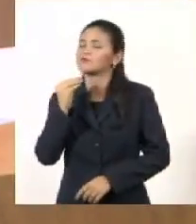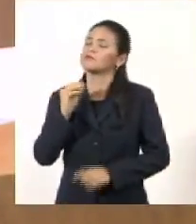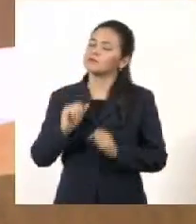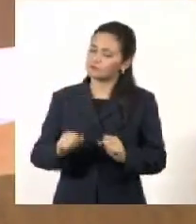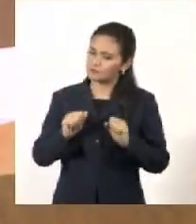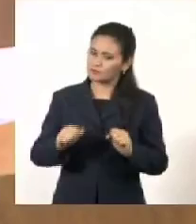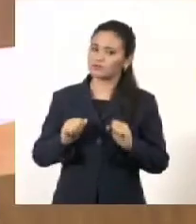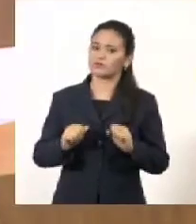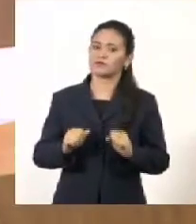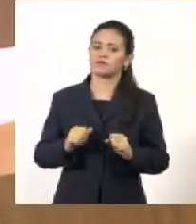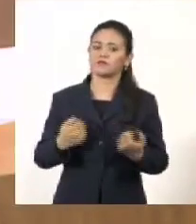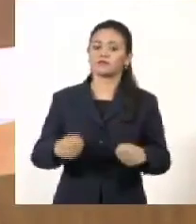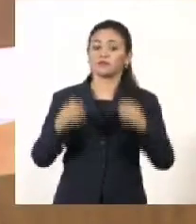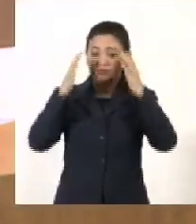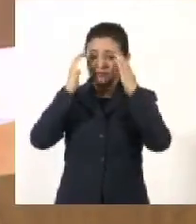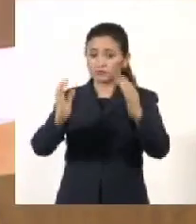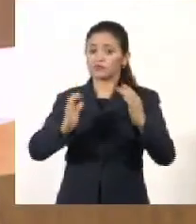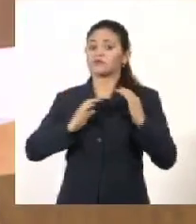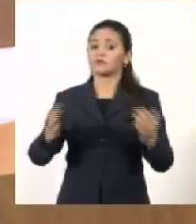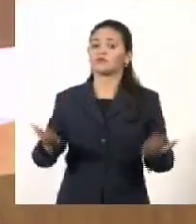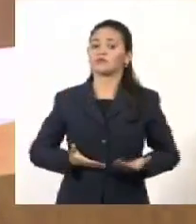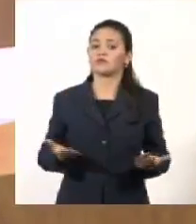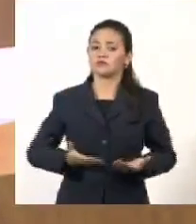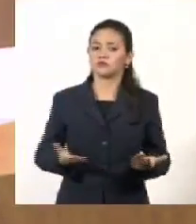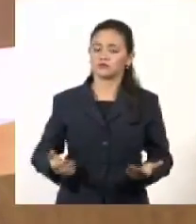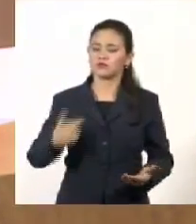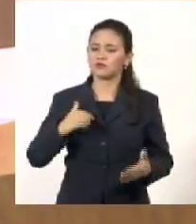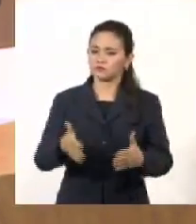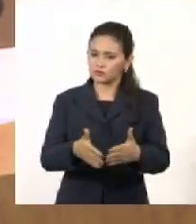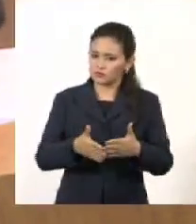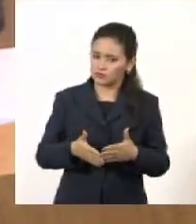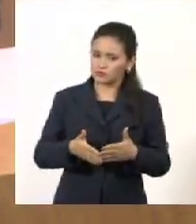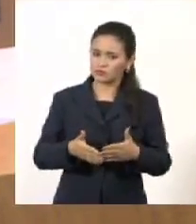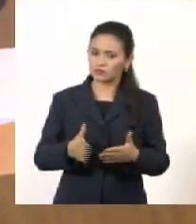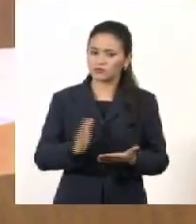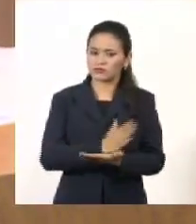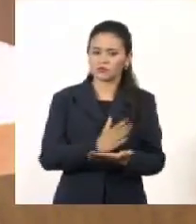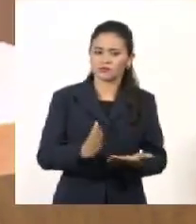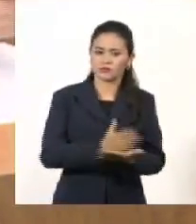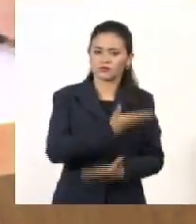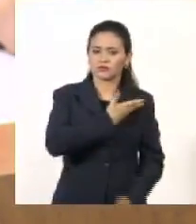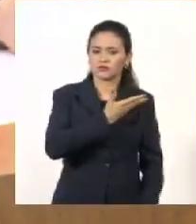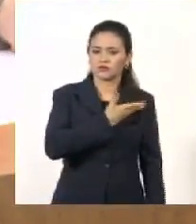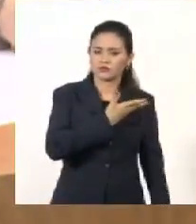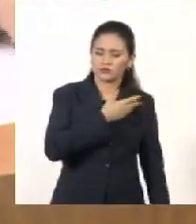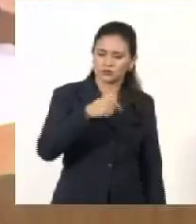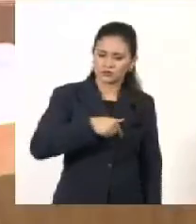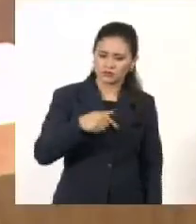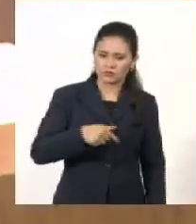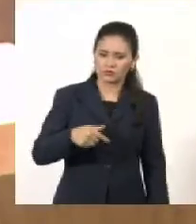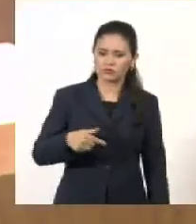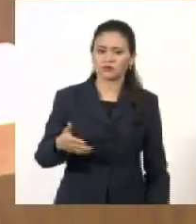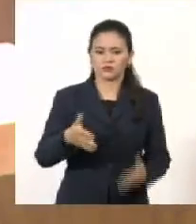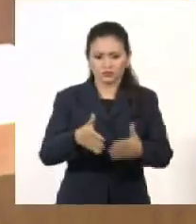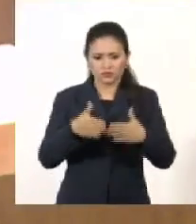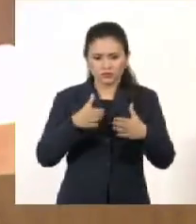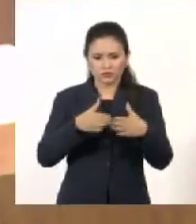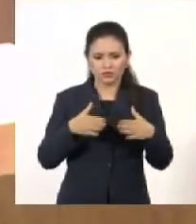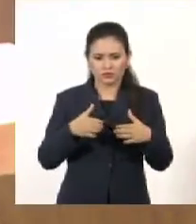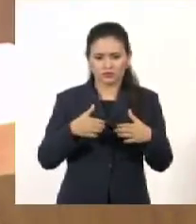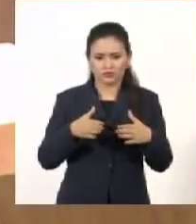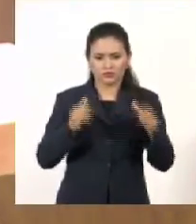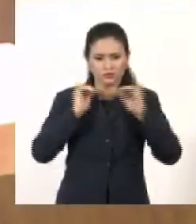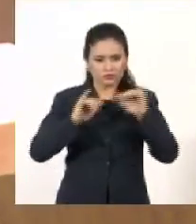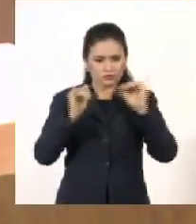daqui para frente. Apesar do pedido de alguns colegas dessa casa que me pediram para não fazer